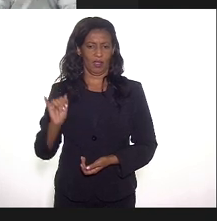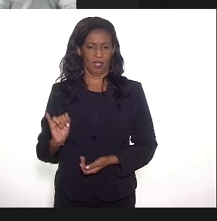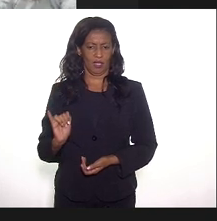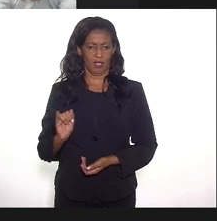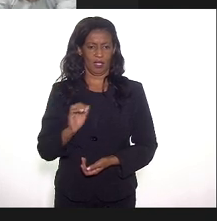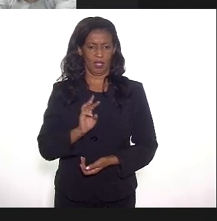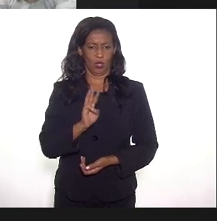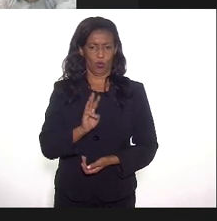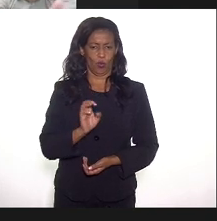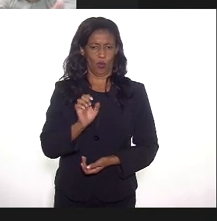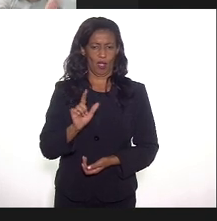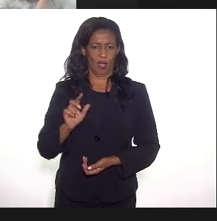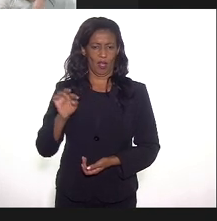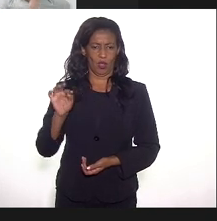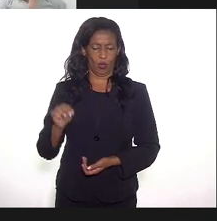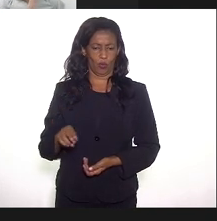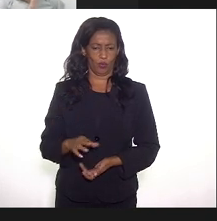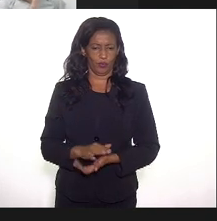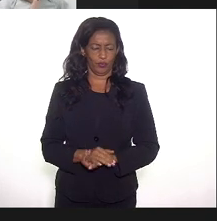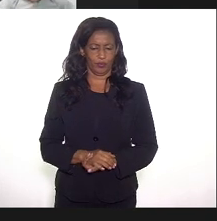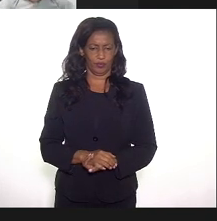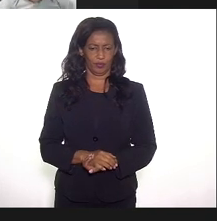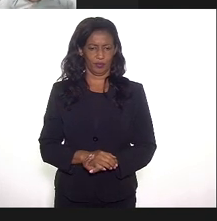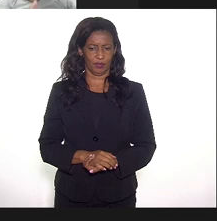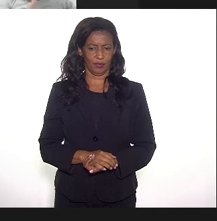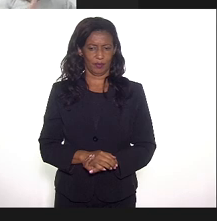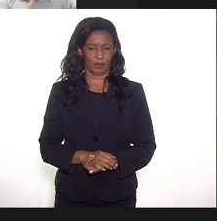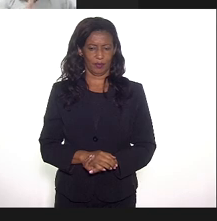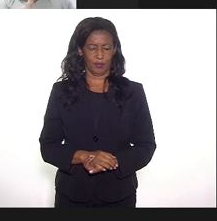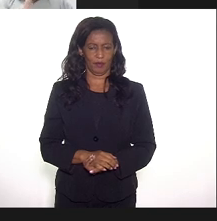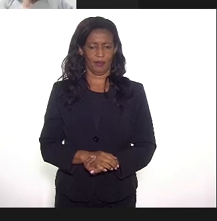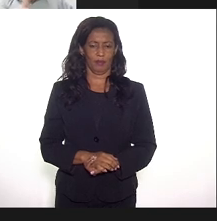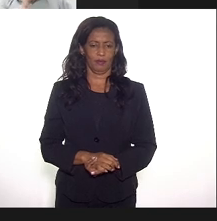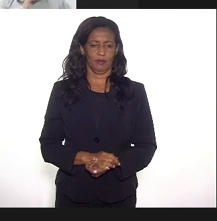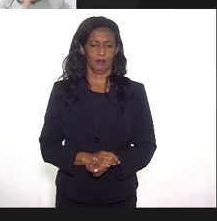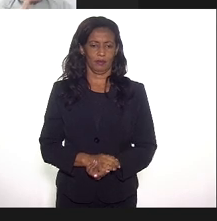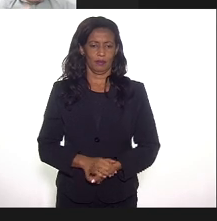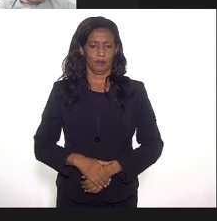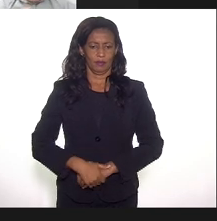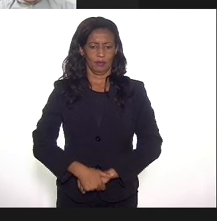José. Presidente, pela ordem ao final. Ok.